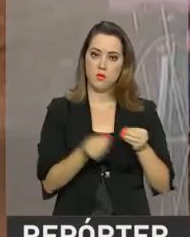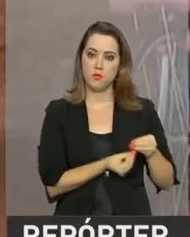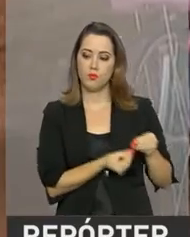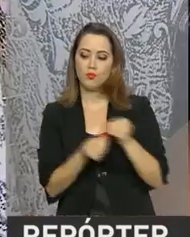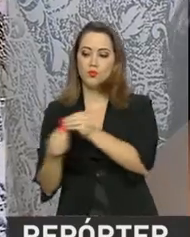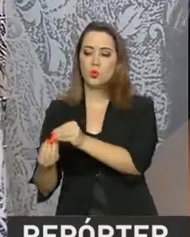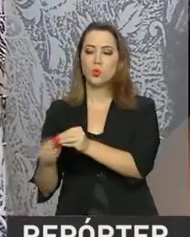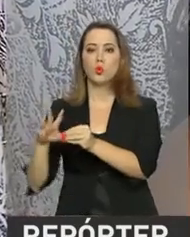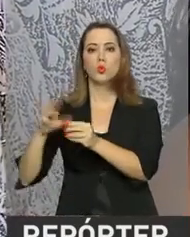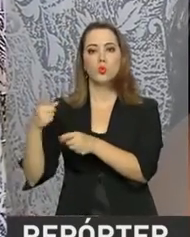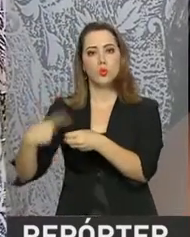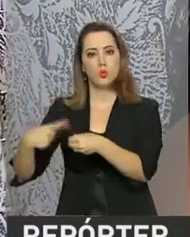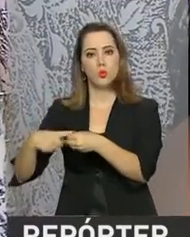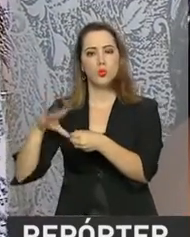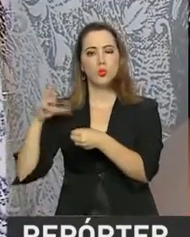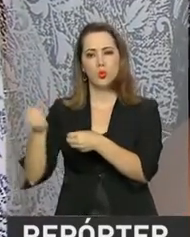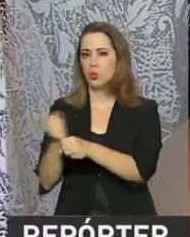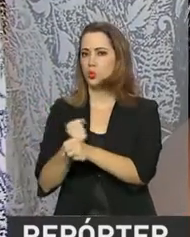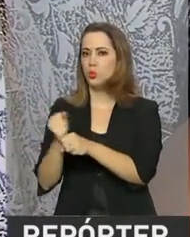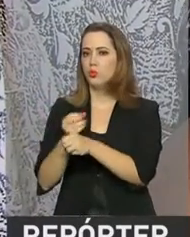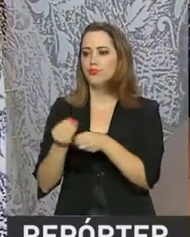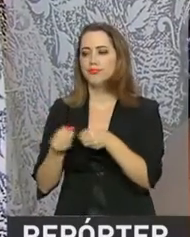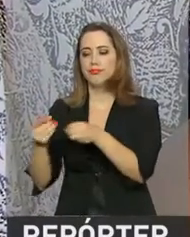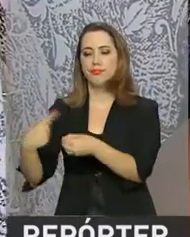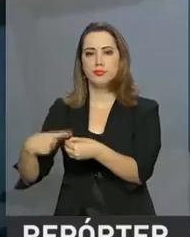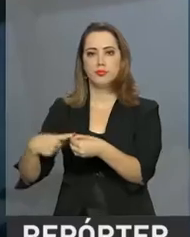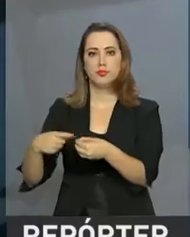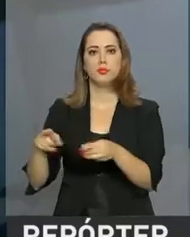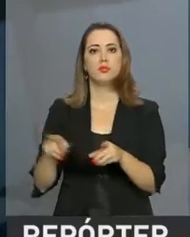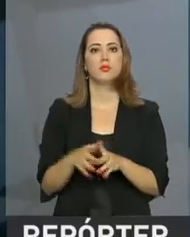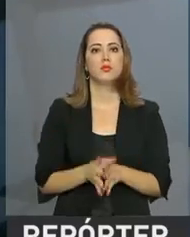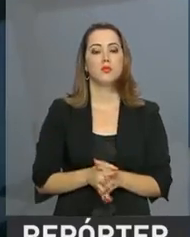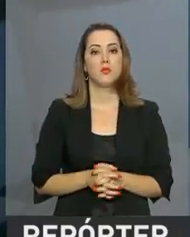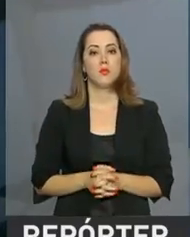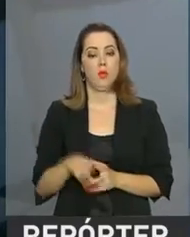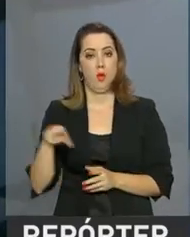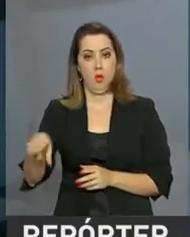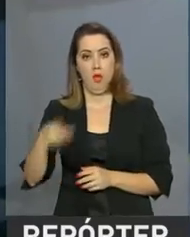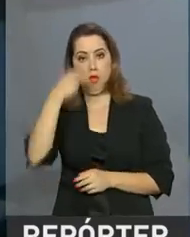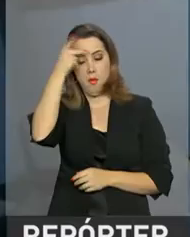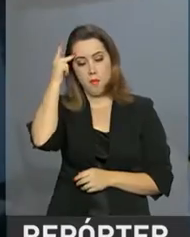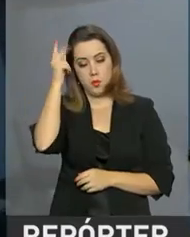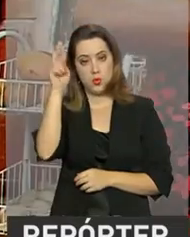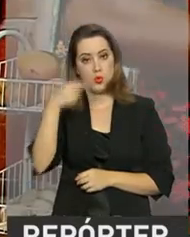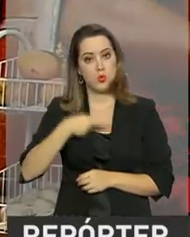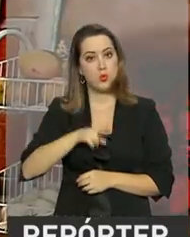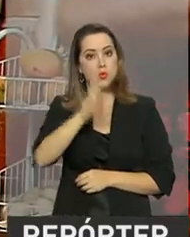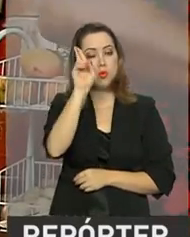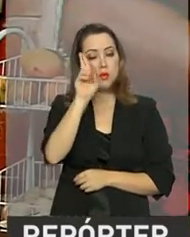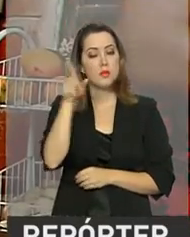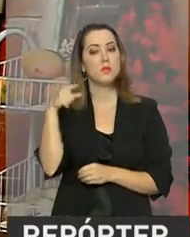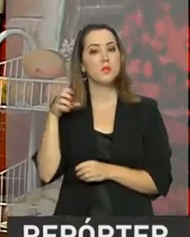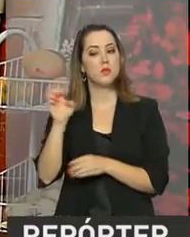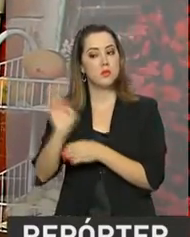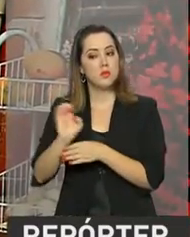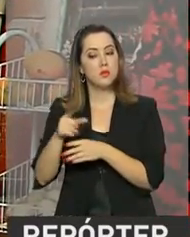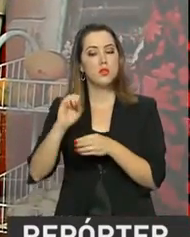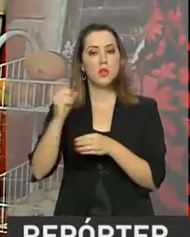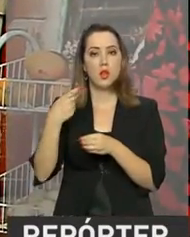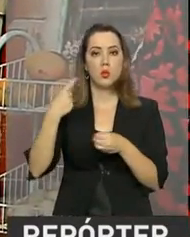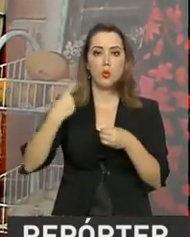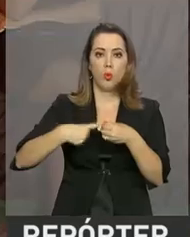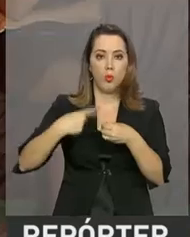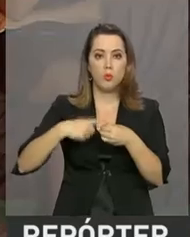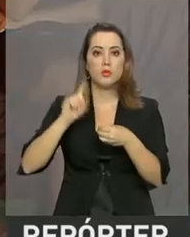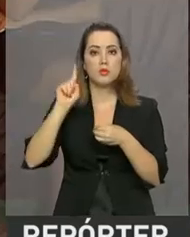todo ano pelo ministério aos gestores e aos estados o gestor municipal ou estadual é responsável pela